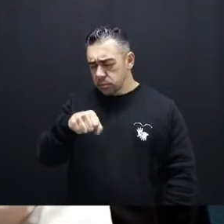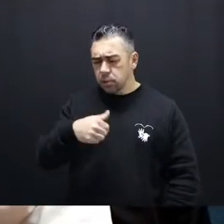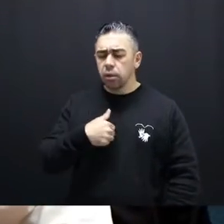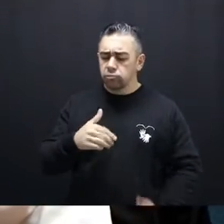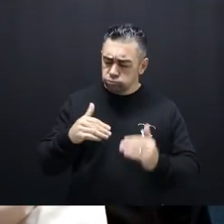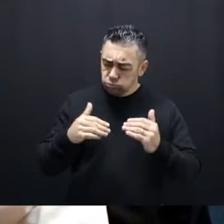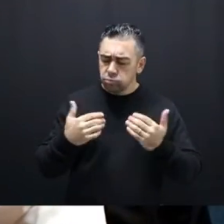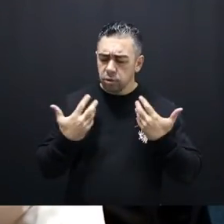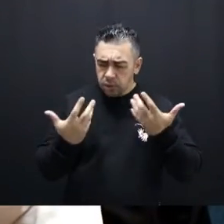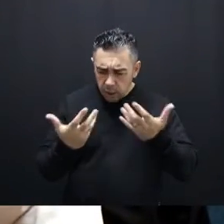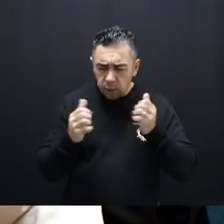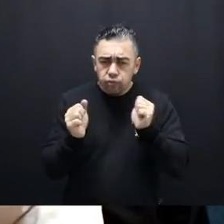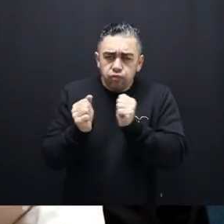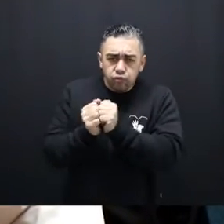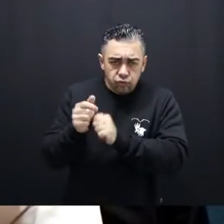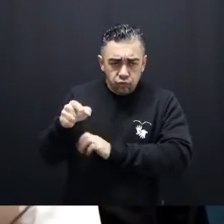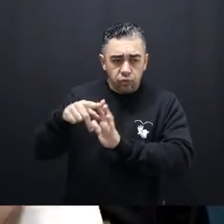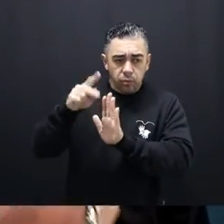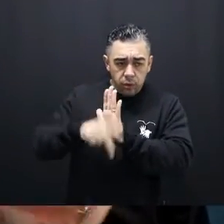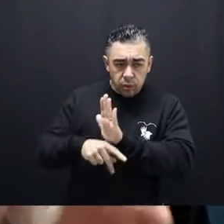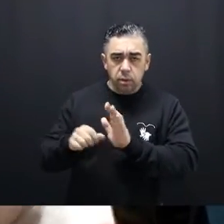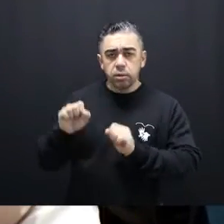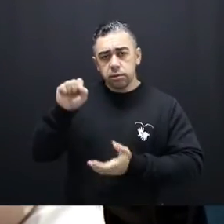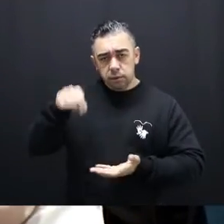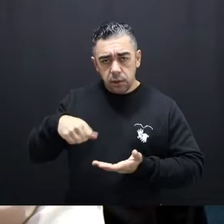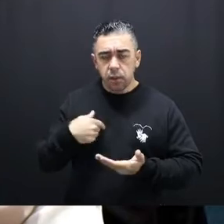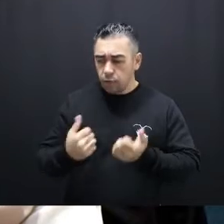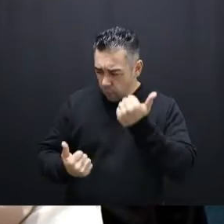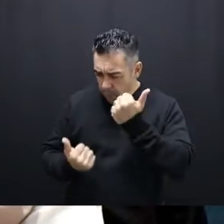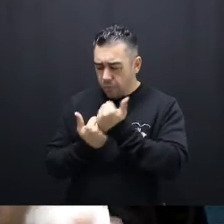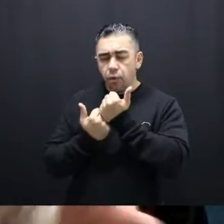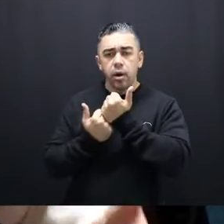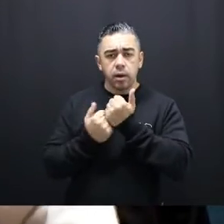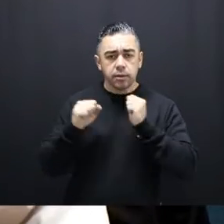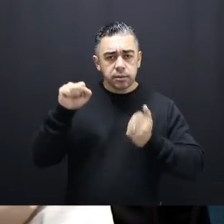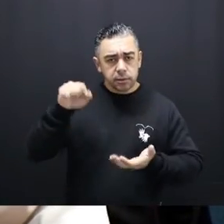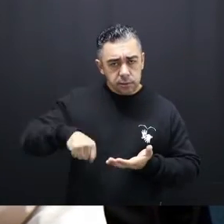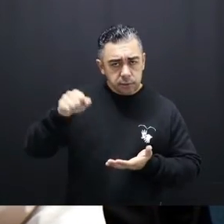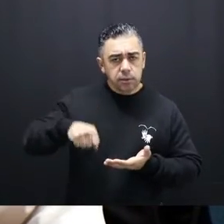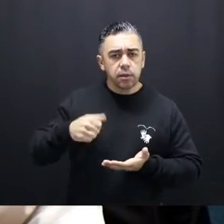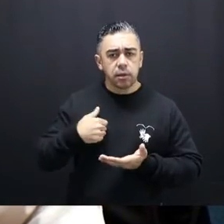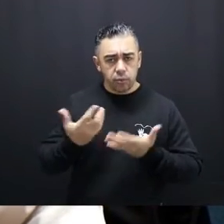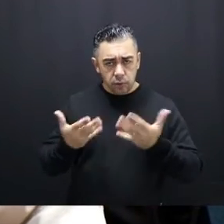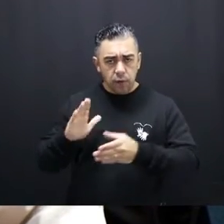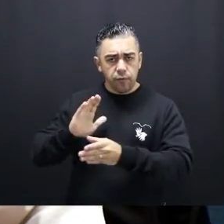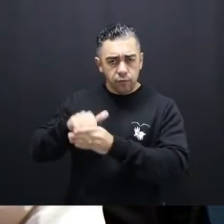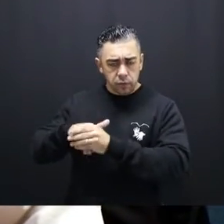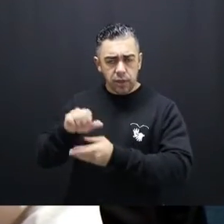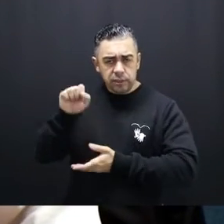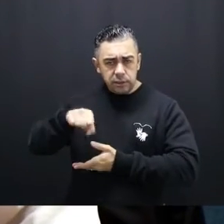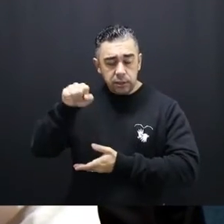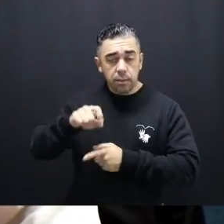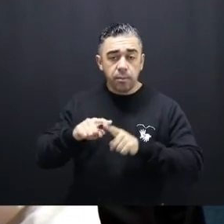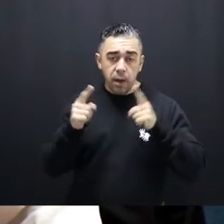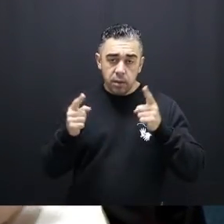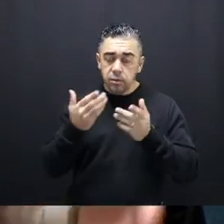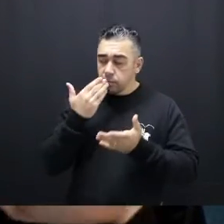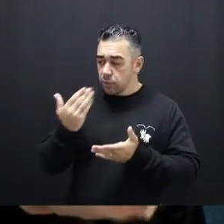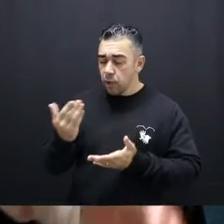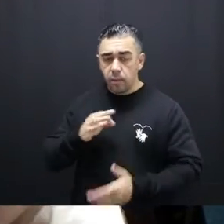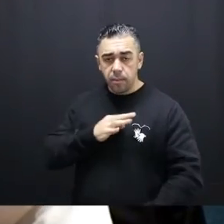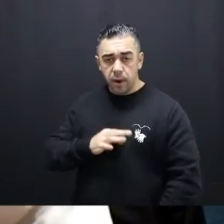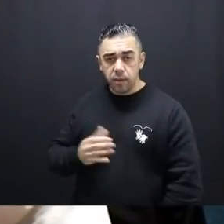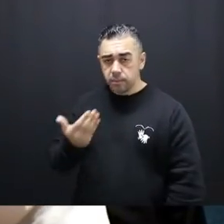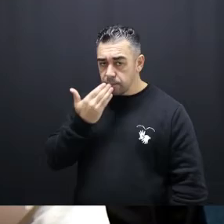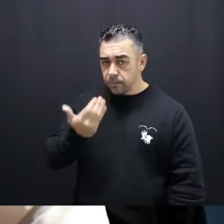gostaria de estar nesse projeto sim com certeza porque é claro que eu vou apoiar ela que eu vou voltar favor portanto Até o padre têm